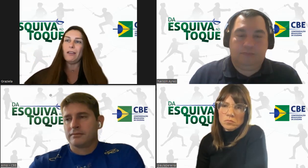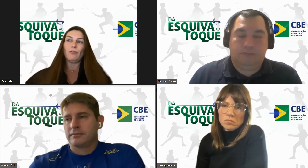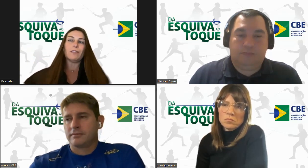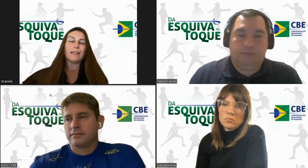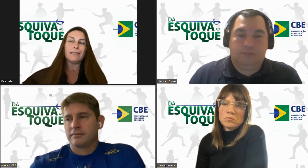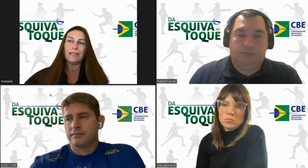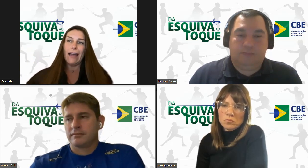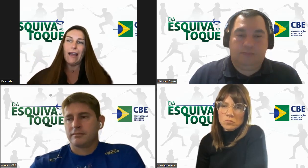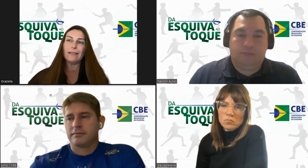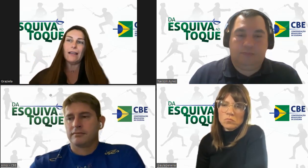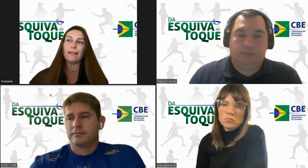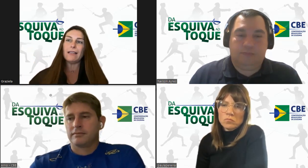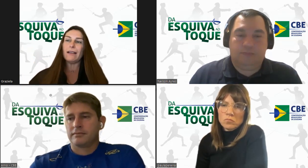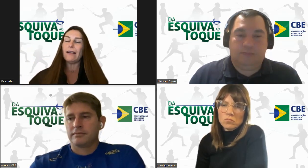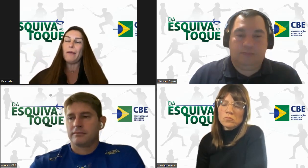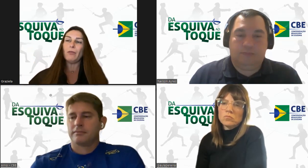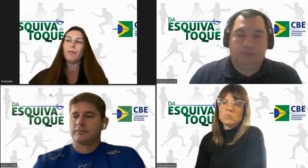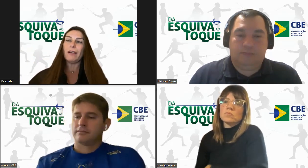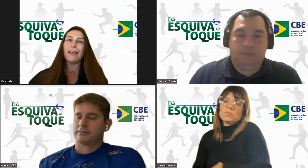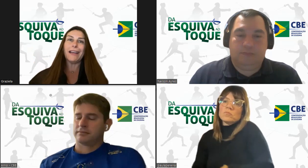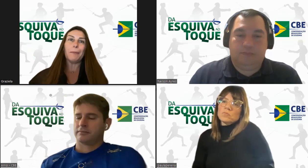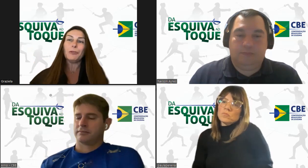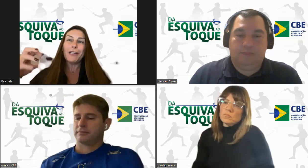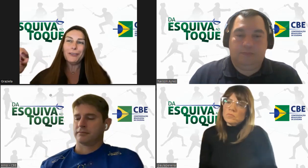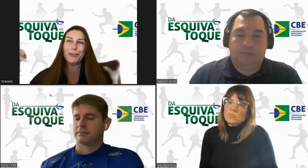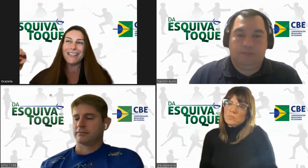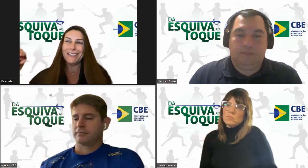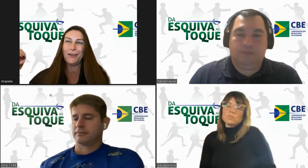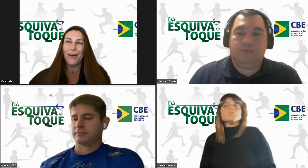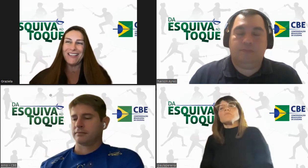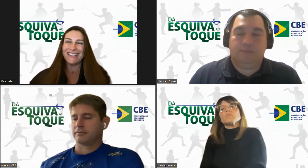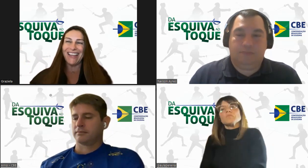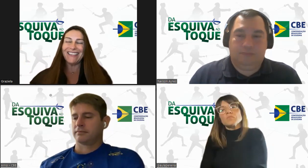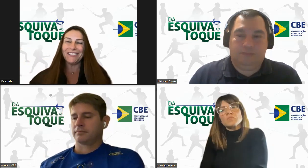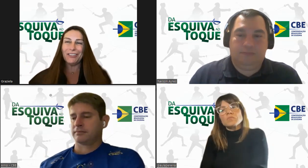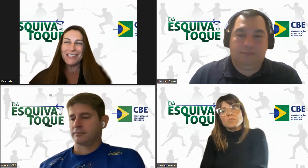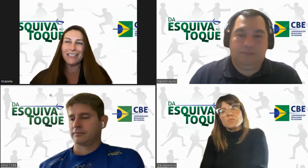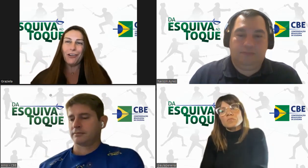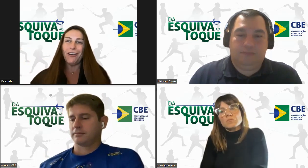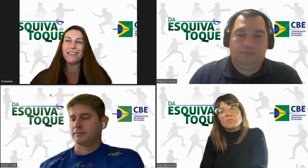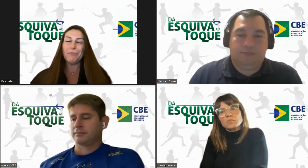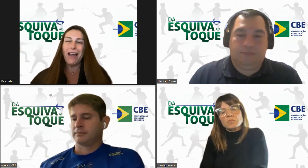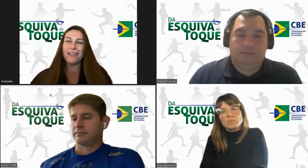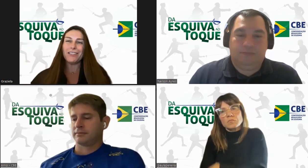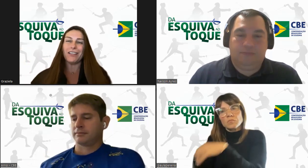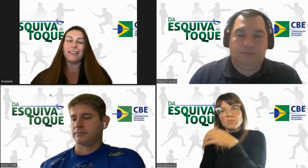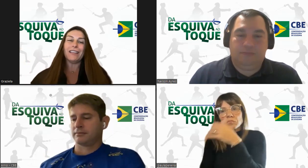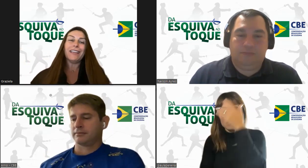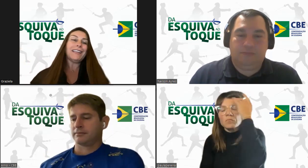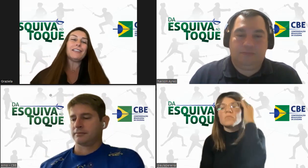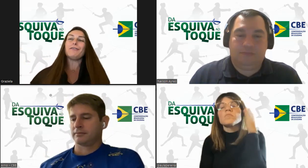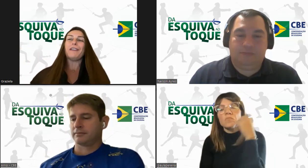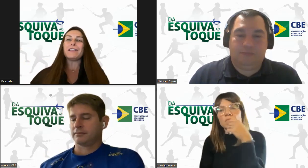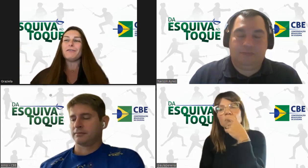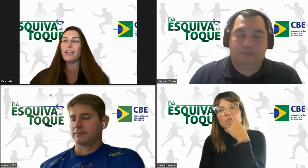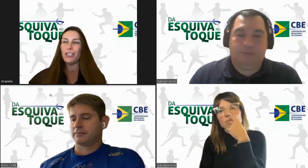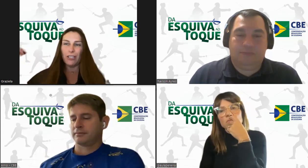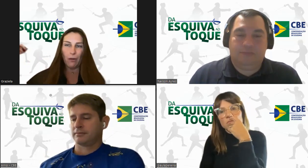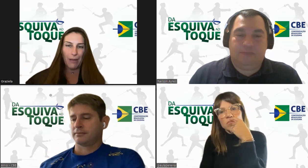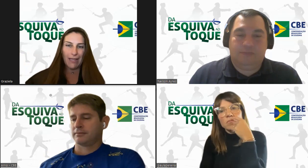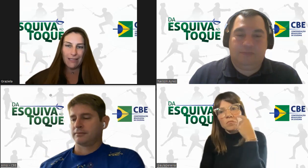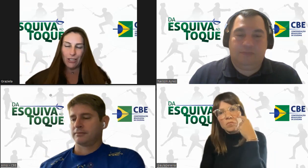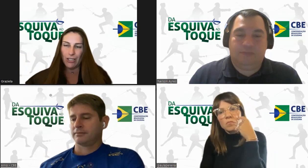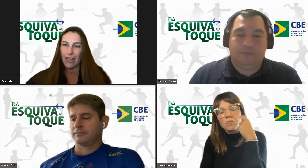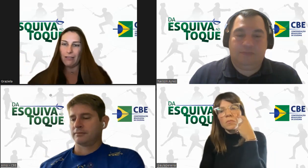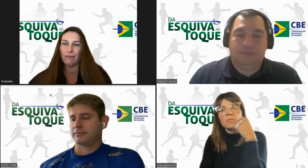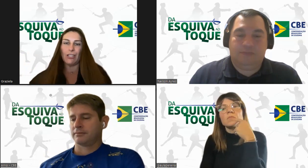os medos ansiedade elas acabam capturando a nossa glicose né Nossa glicose baixa isso faz com